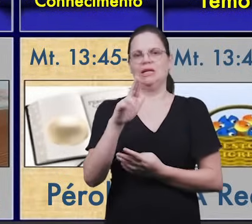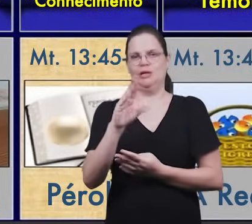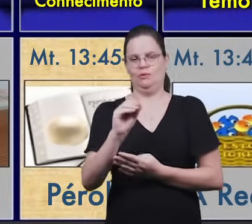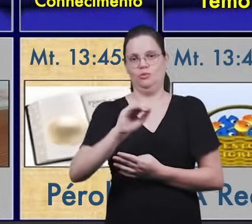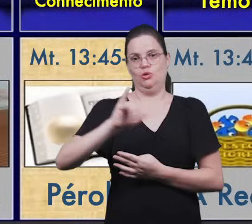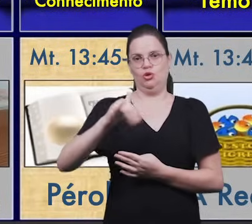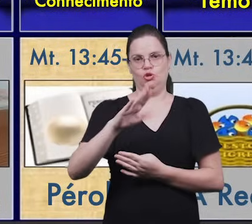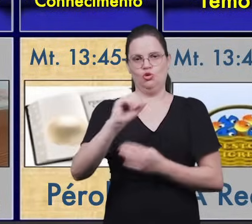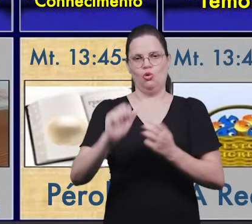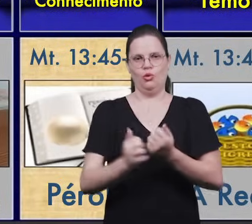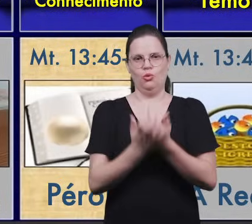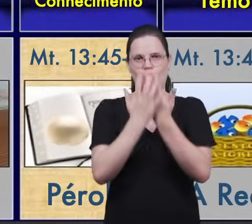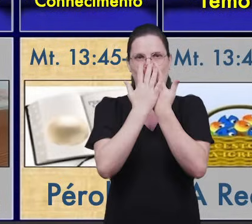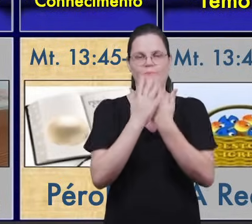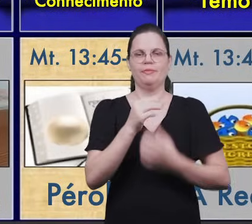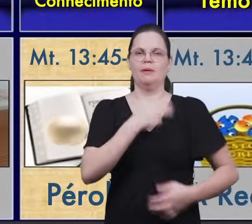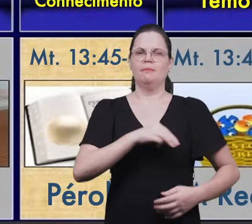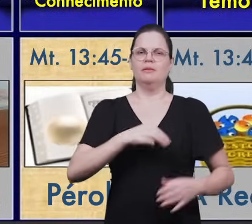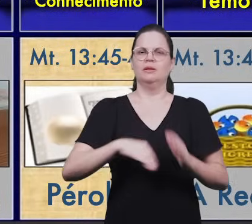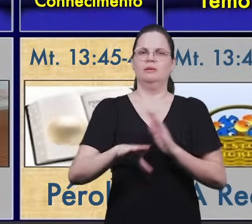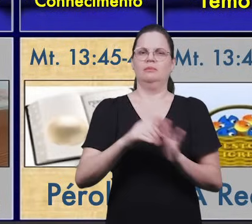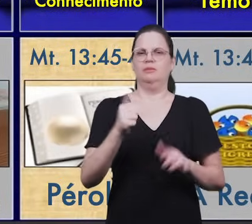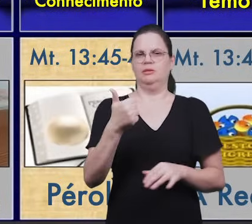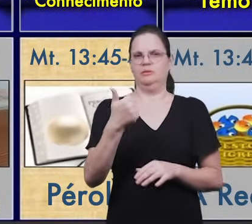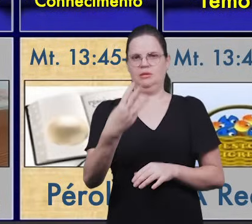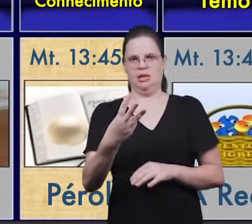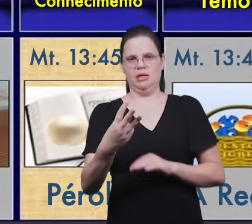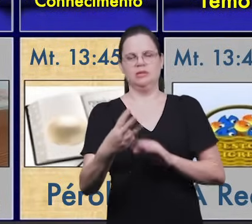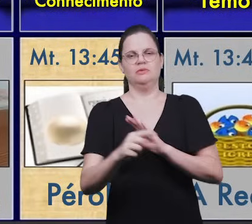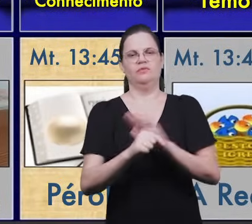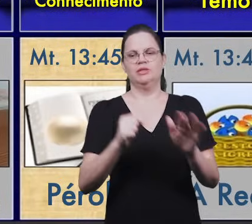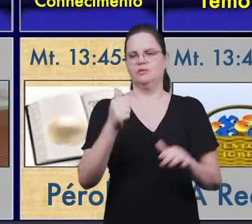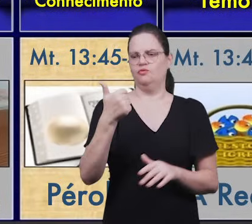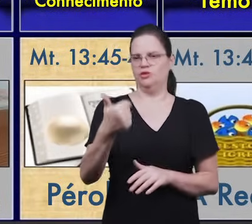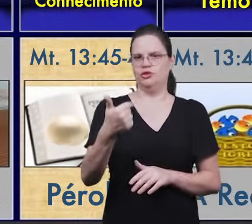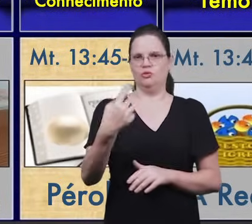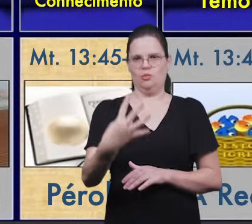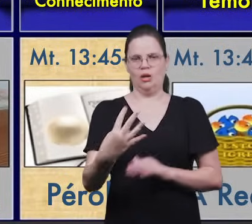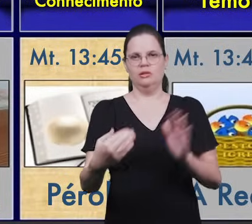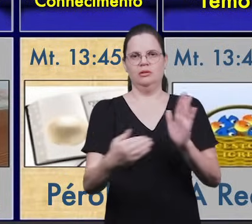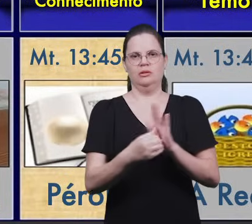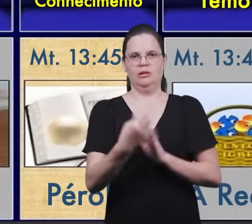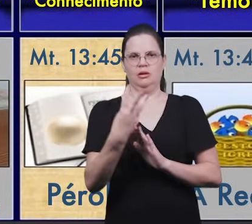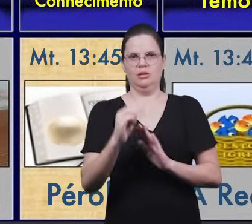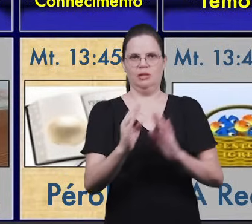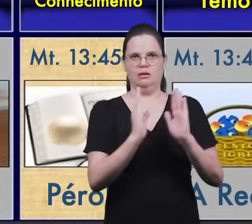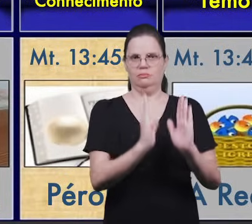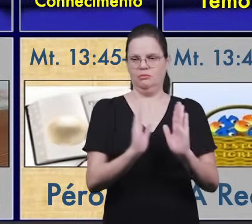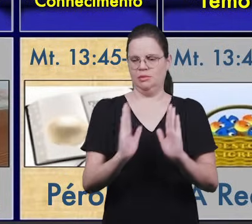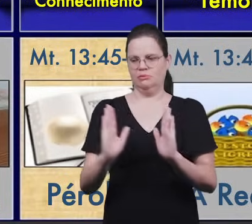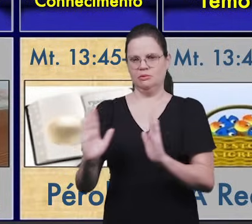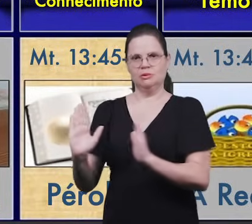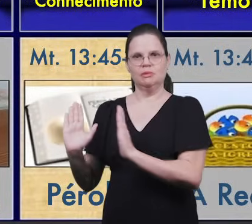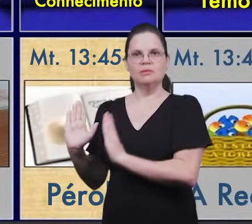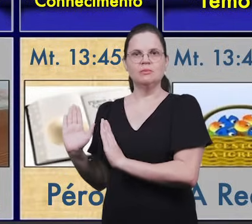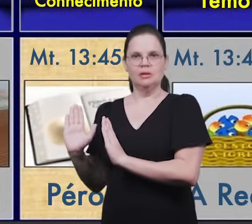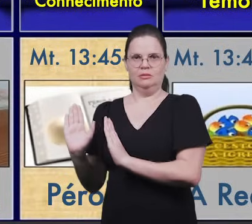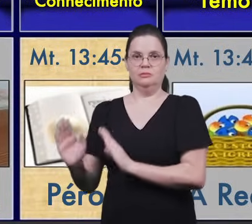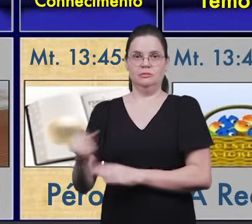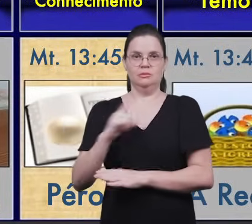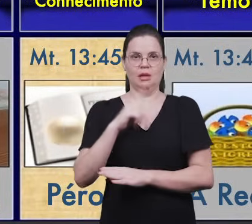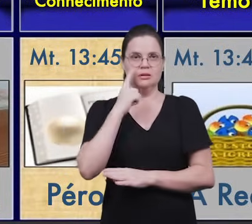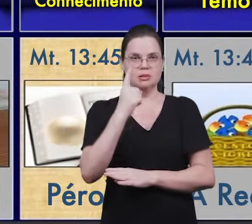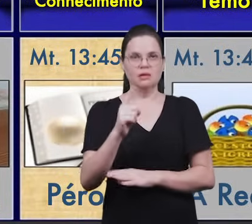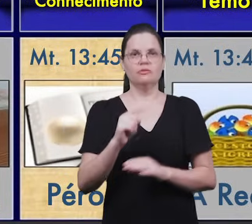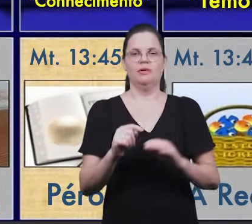13, capítulo 13, do verso 24 ao 30. E assim, sucessivamente, nós